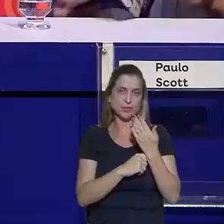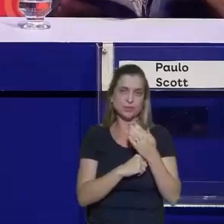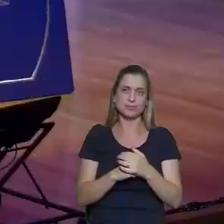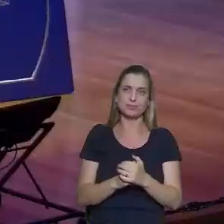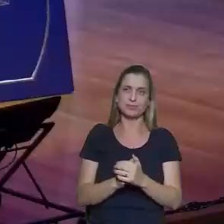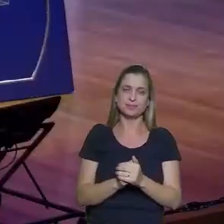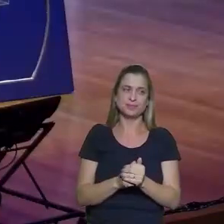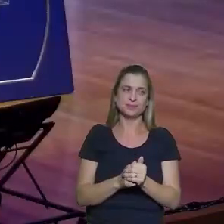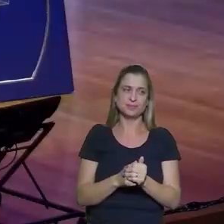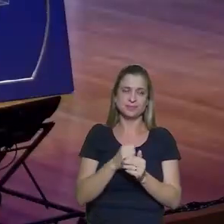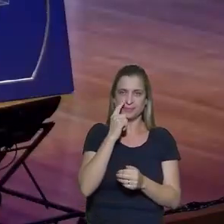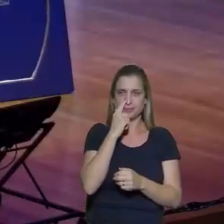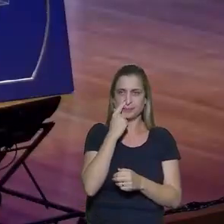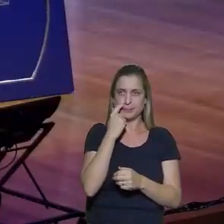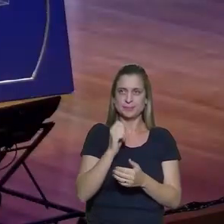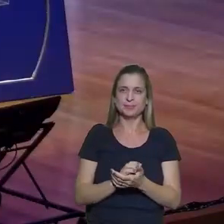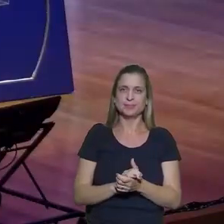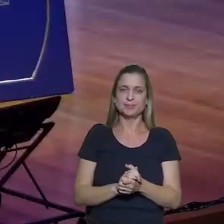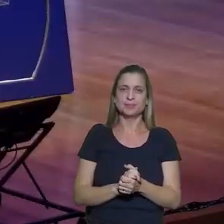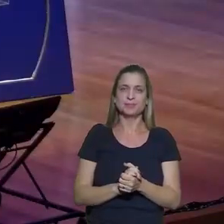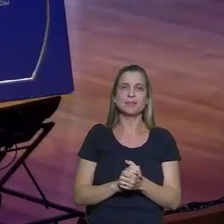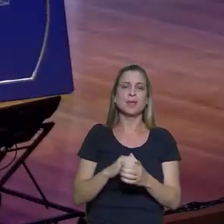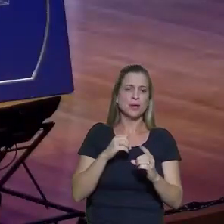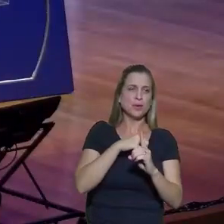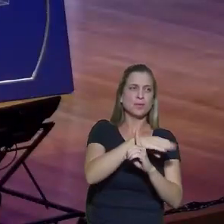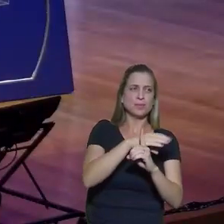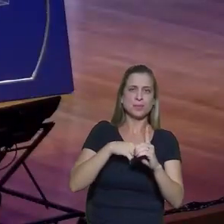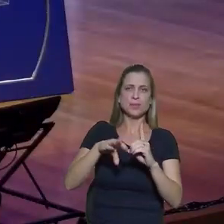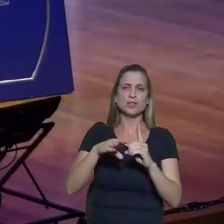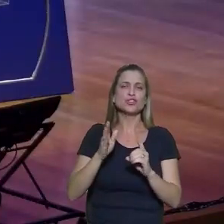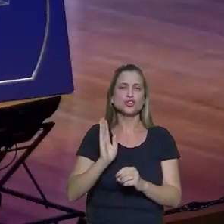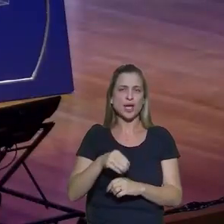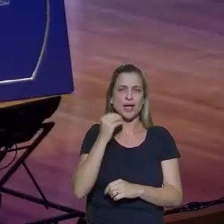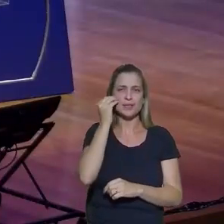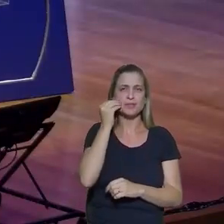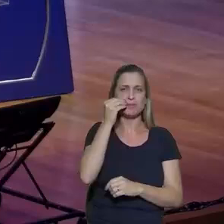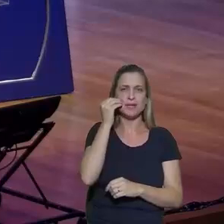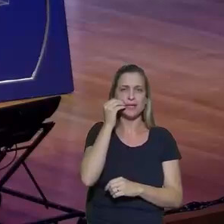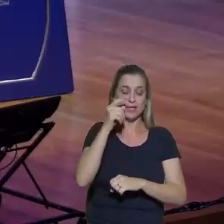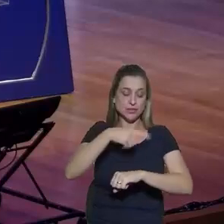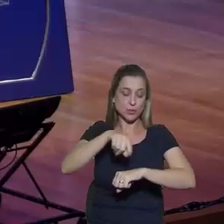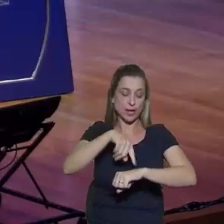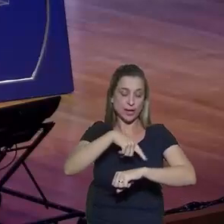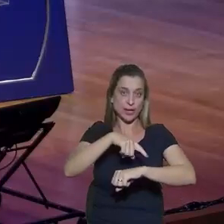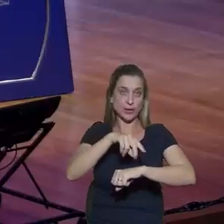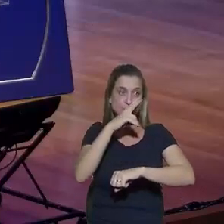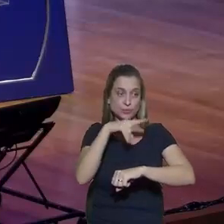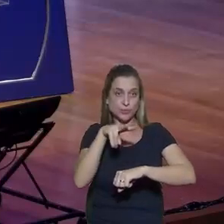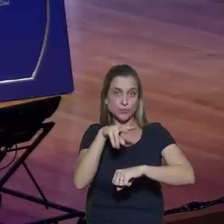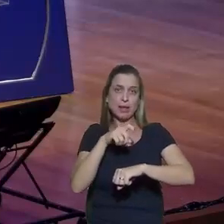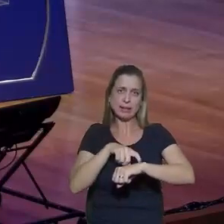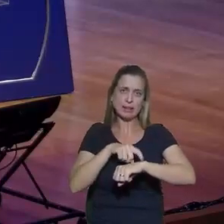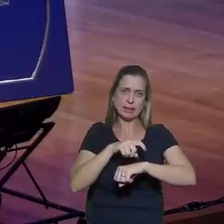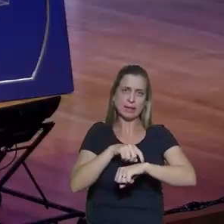trechinho. Eu, como já mediei muito nessa vida, eu estava só olhando o relógio ali, mas isso faz parte, a gente está no tempo,